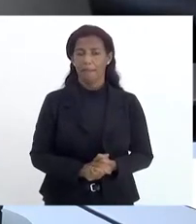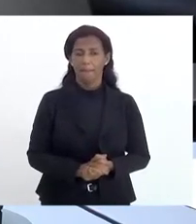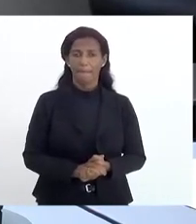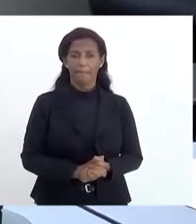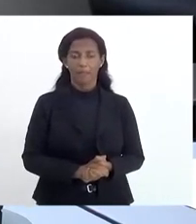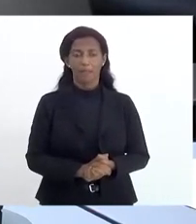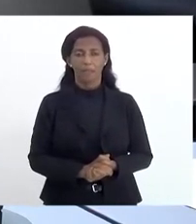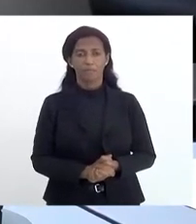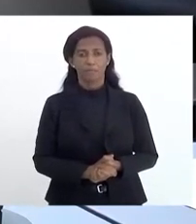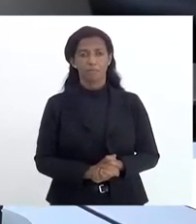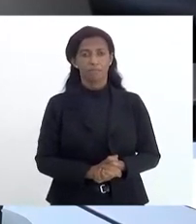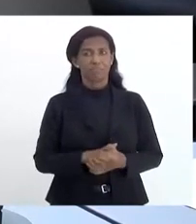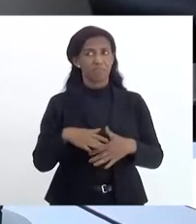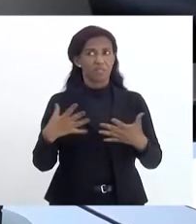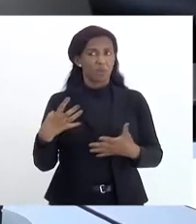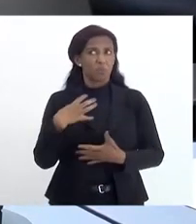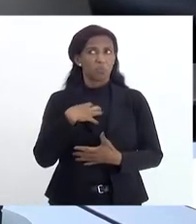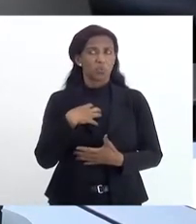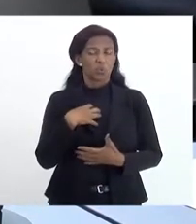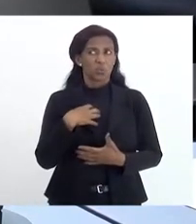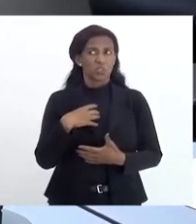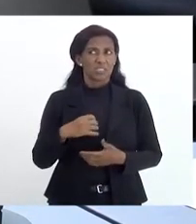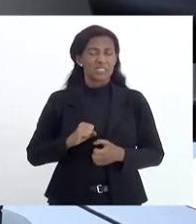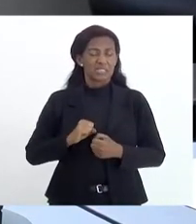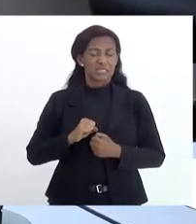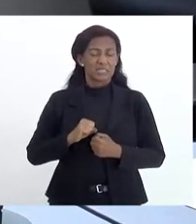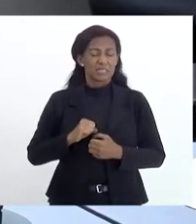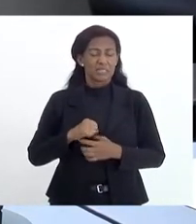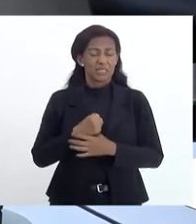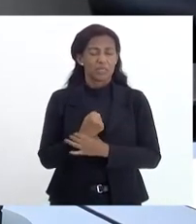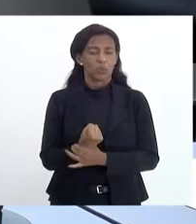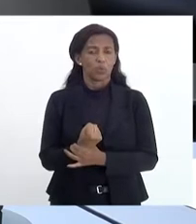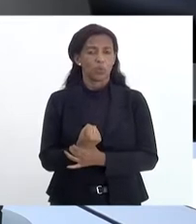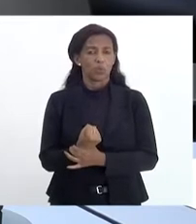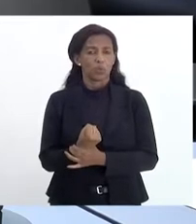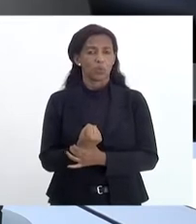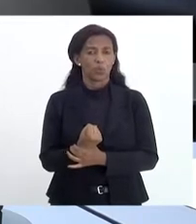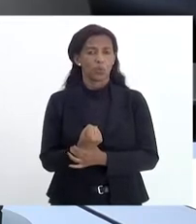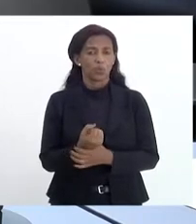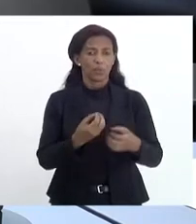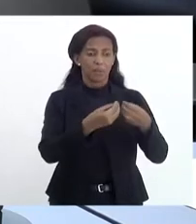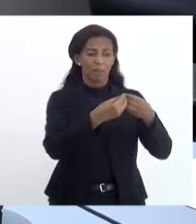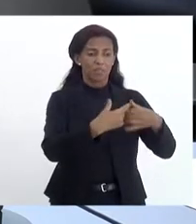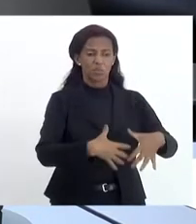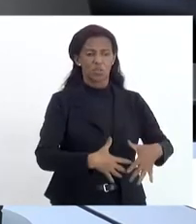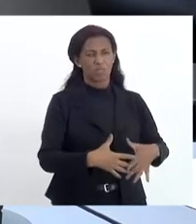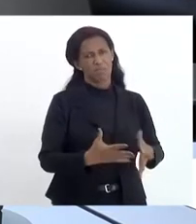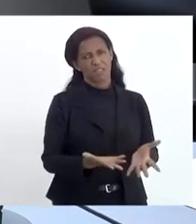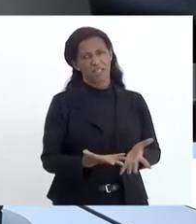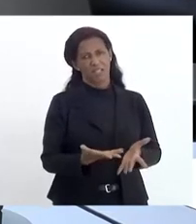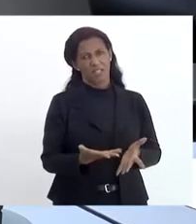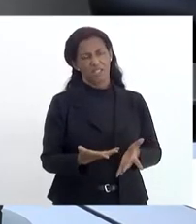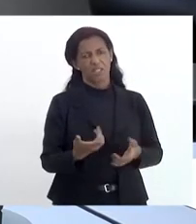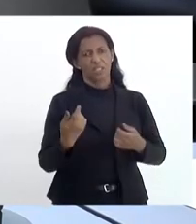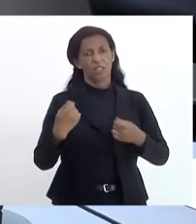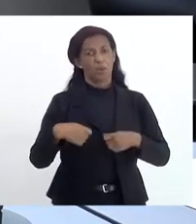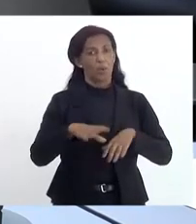eu não me sinto seguro, sem ler a lei, de dar pela prejudicabilidade. Eu